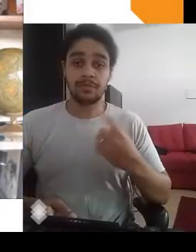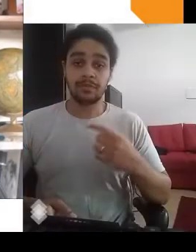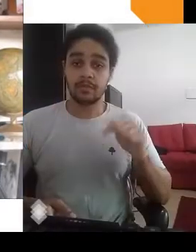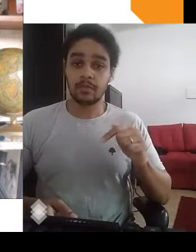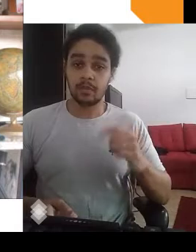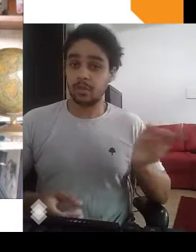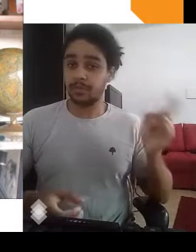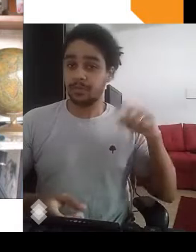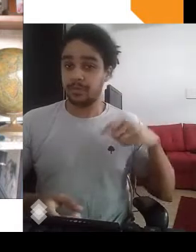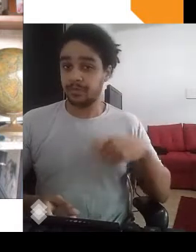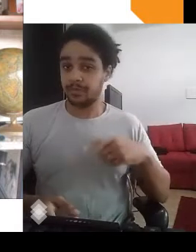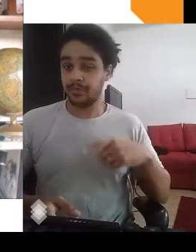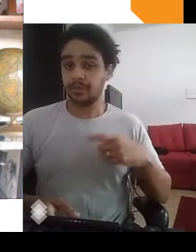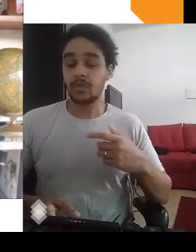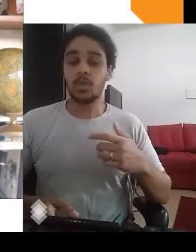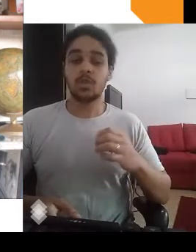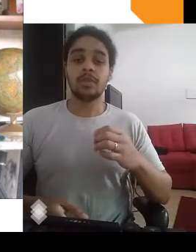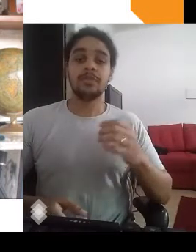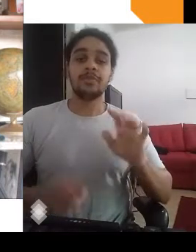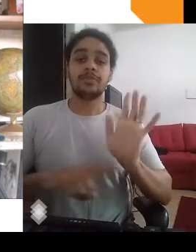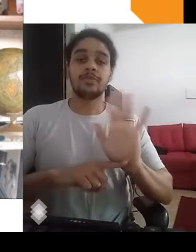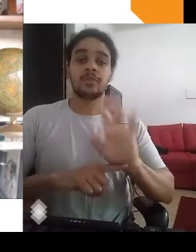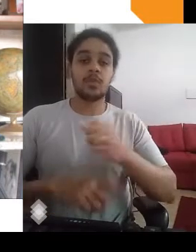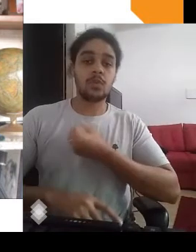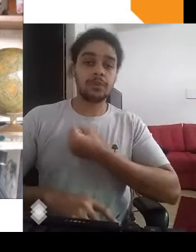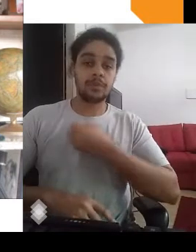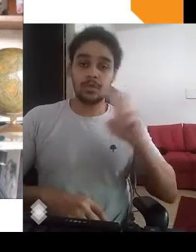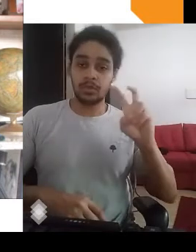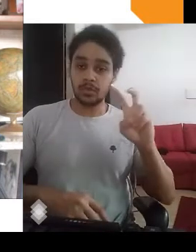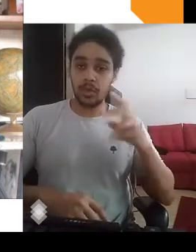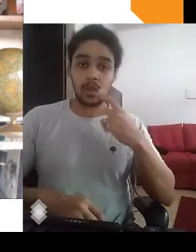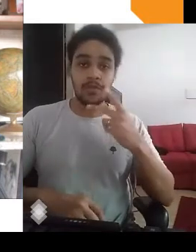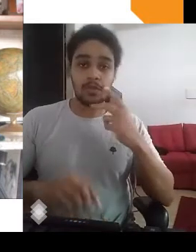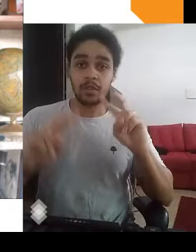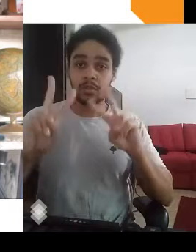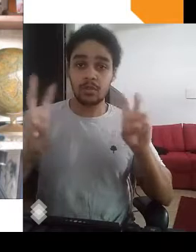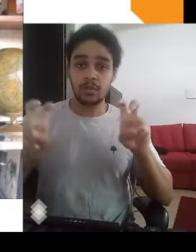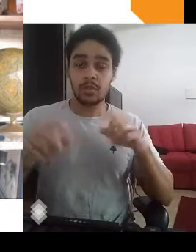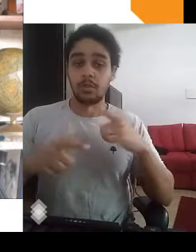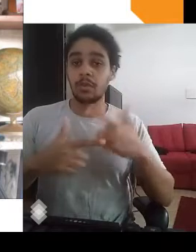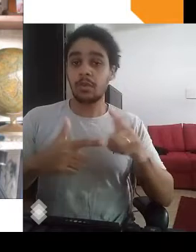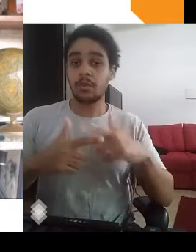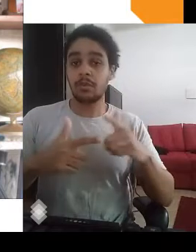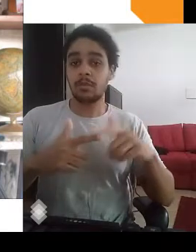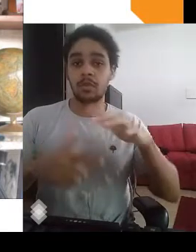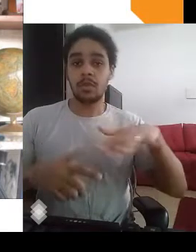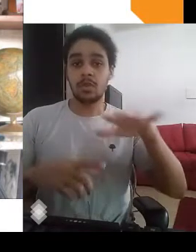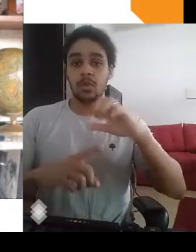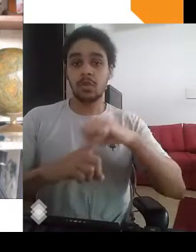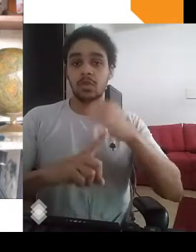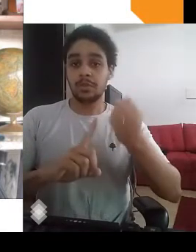Olá, estamos aqui de volta para o nosso vídeo número 5, que vai tratar dos problemas